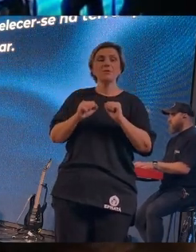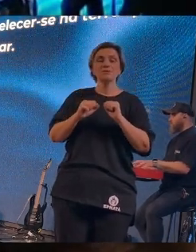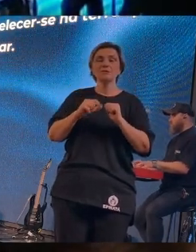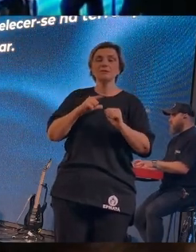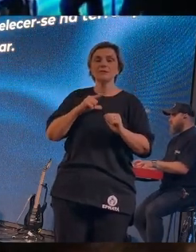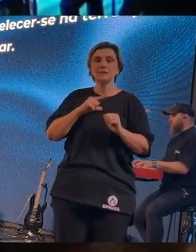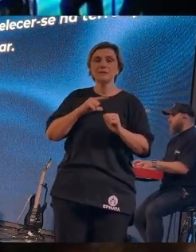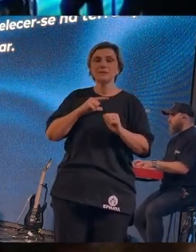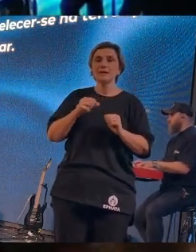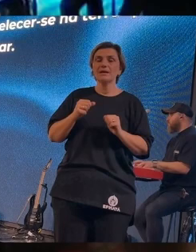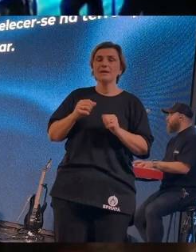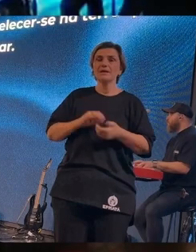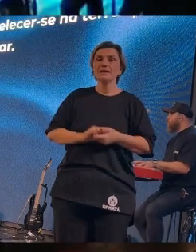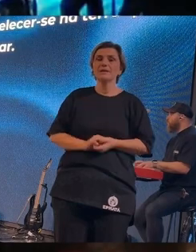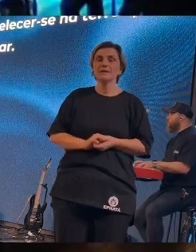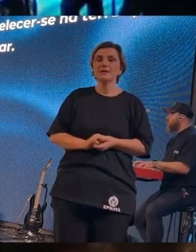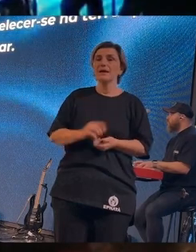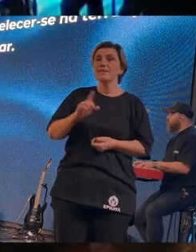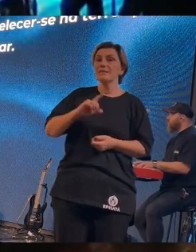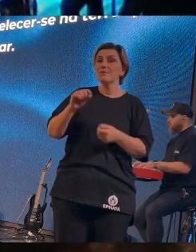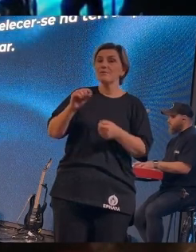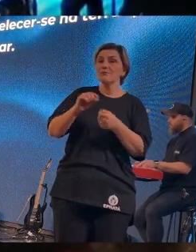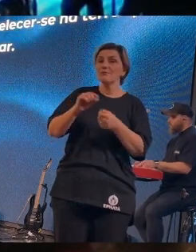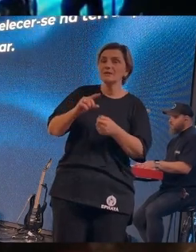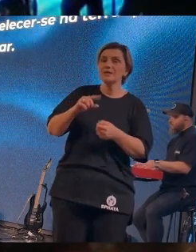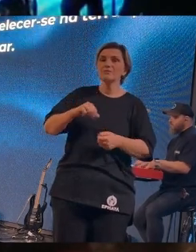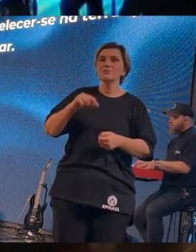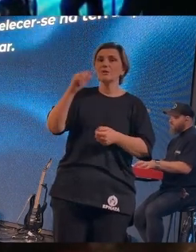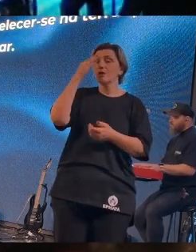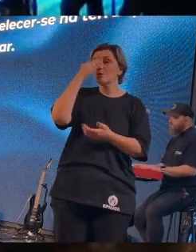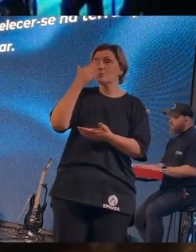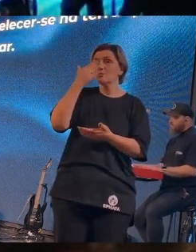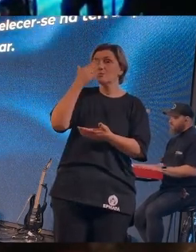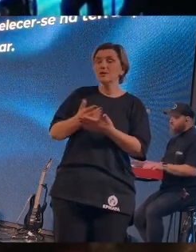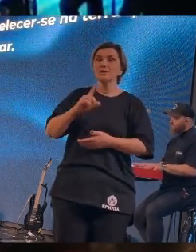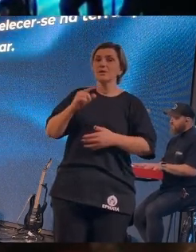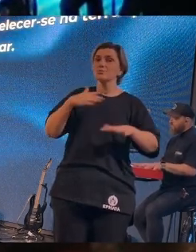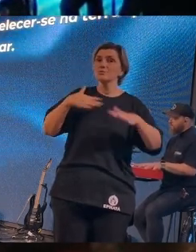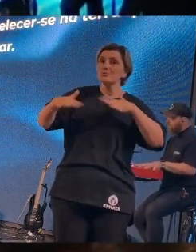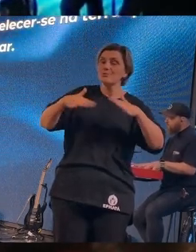Deus é não indo, é não fazendo e é não se movendo.